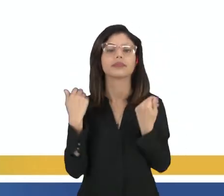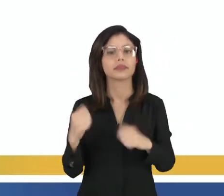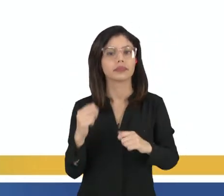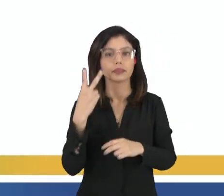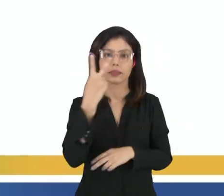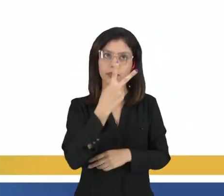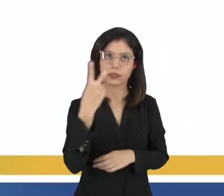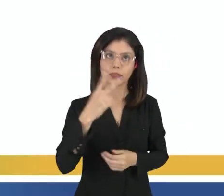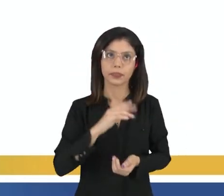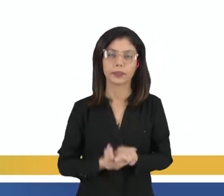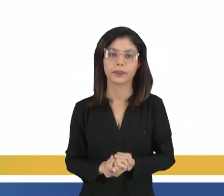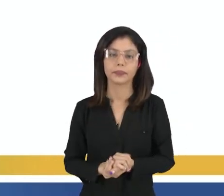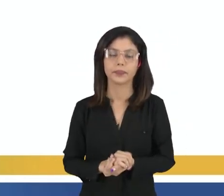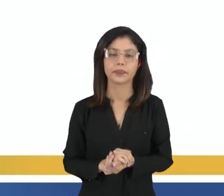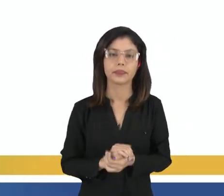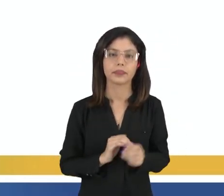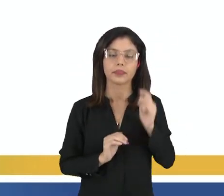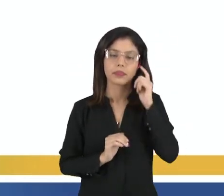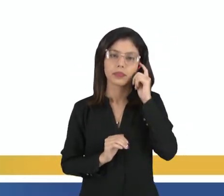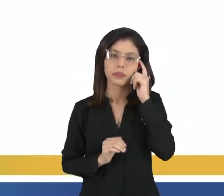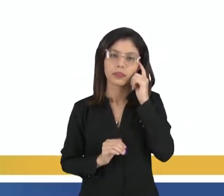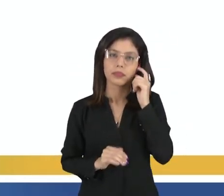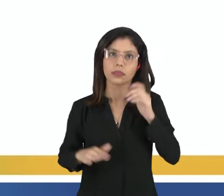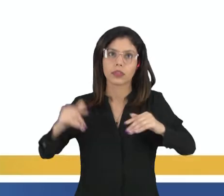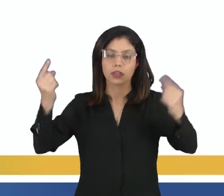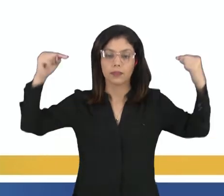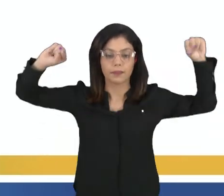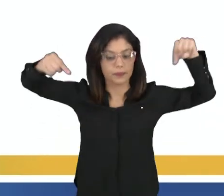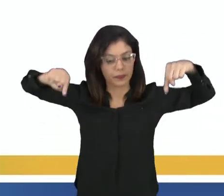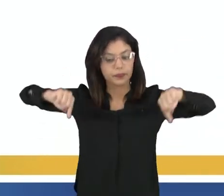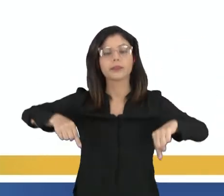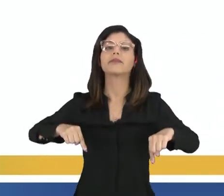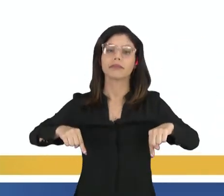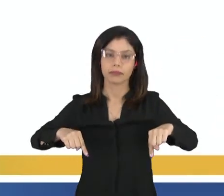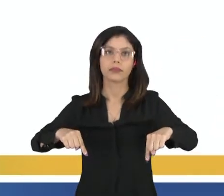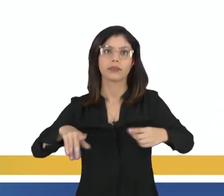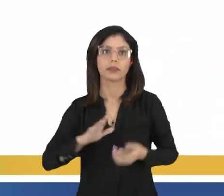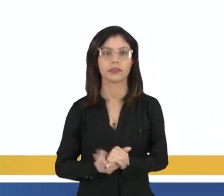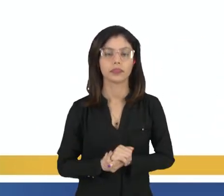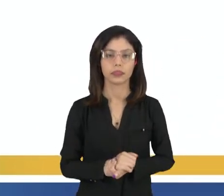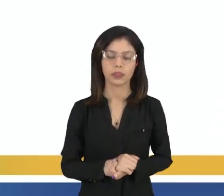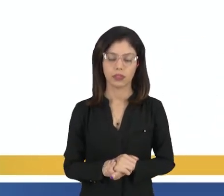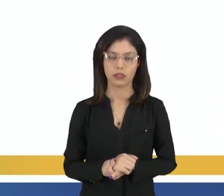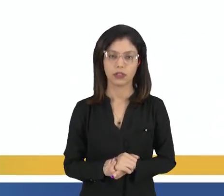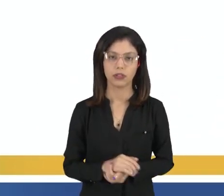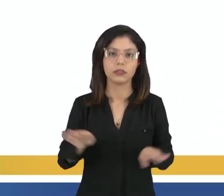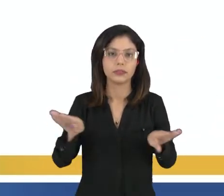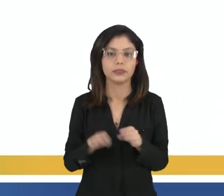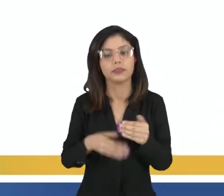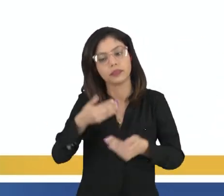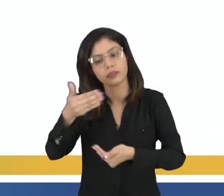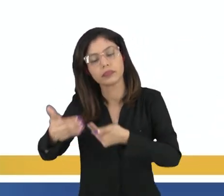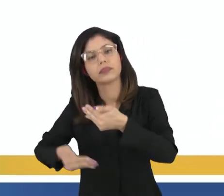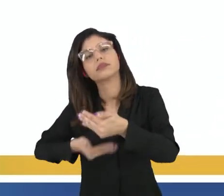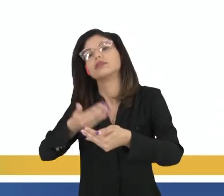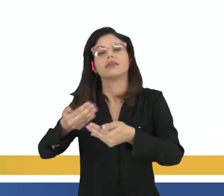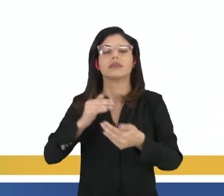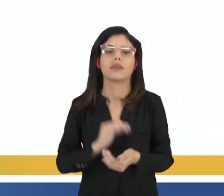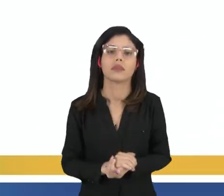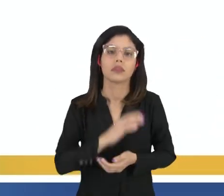precisa de duas placas metálicas estarem imersas em soluções aquosas e é um processo